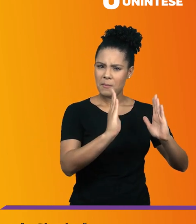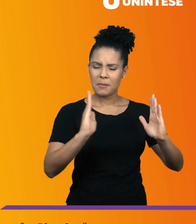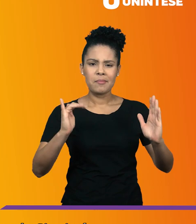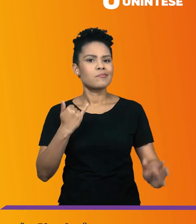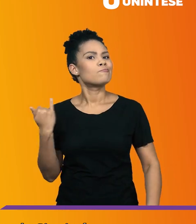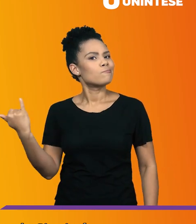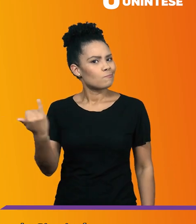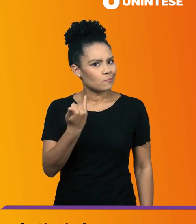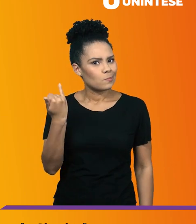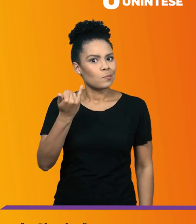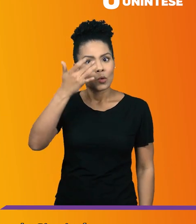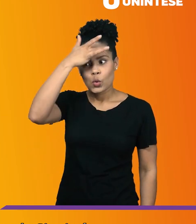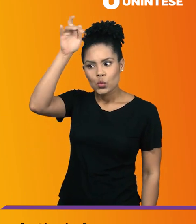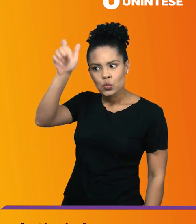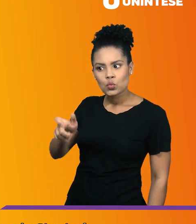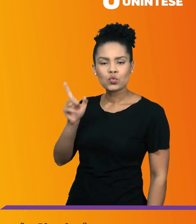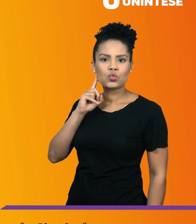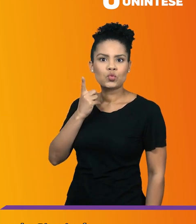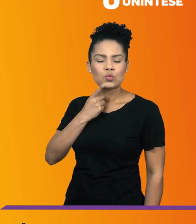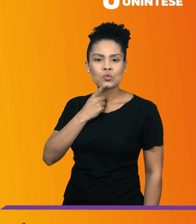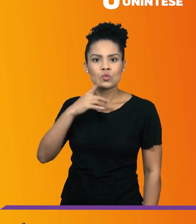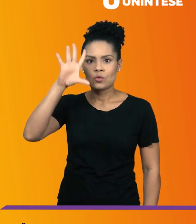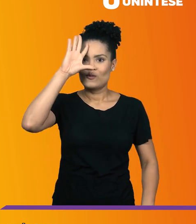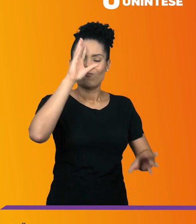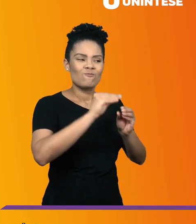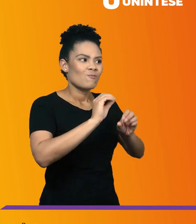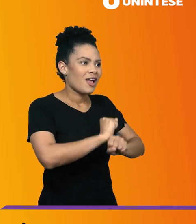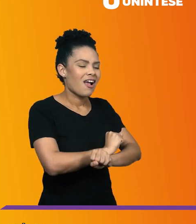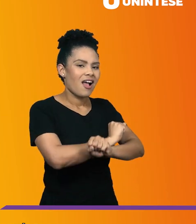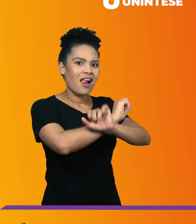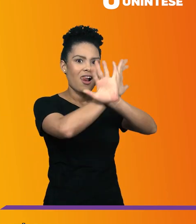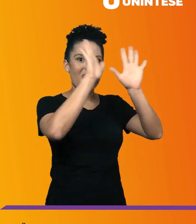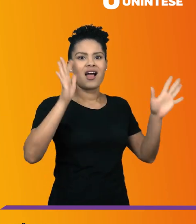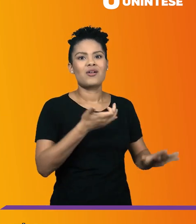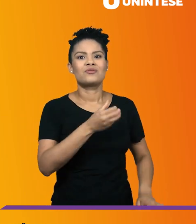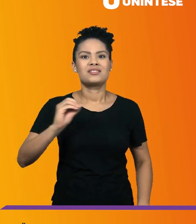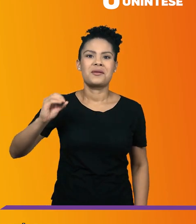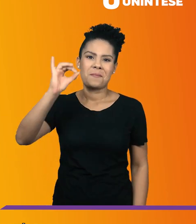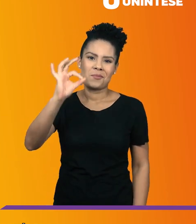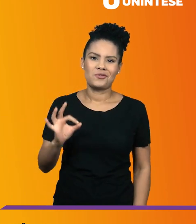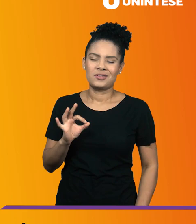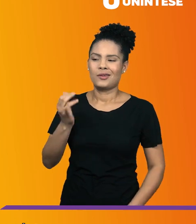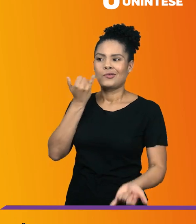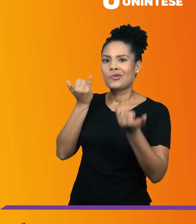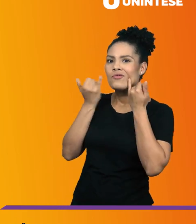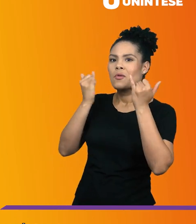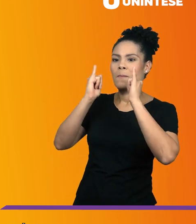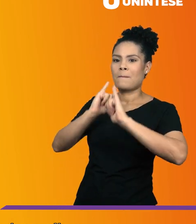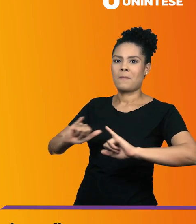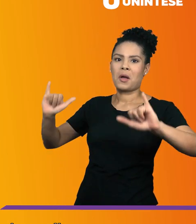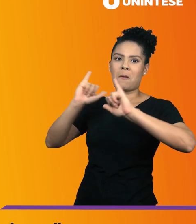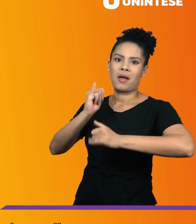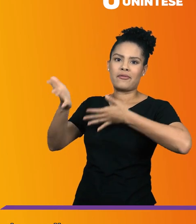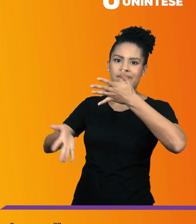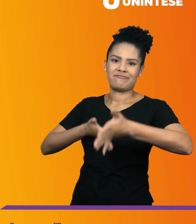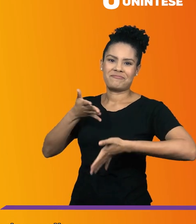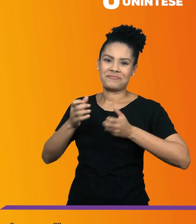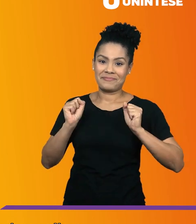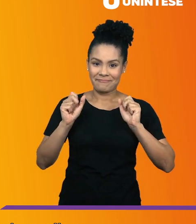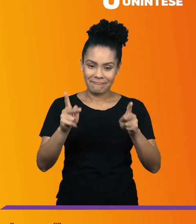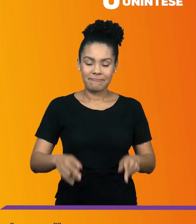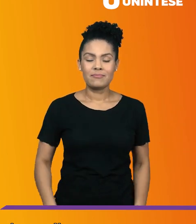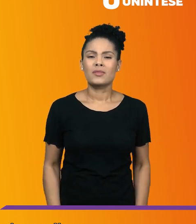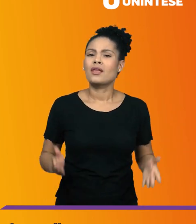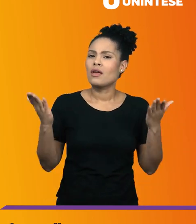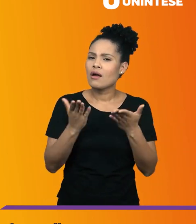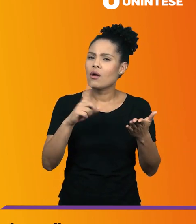sinais é muito importante para que o surdo compreenda de maneira completa a informação que você está passando. Então, agora, para a